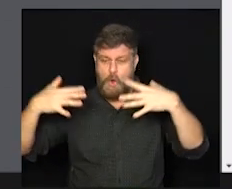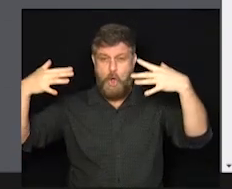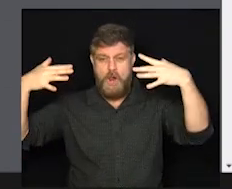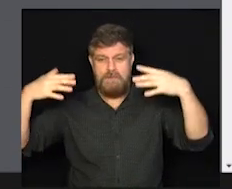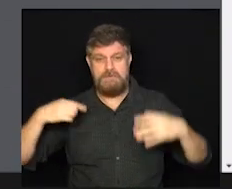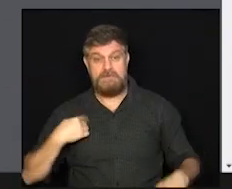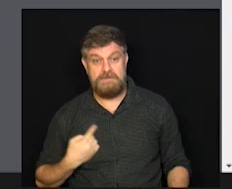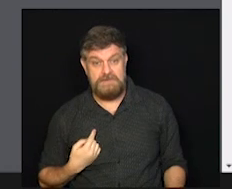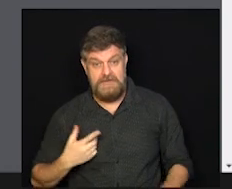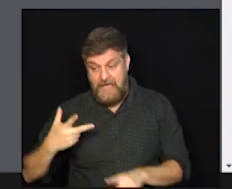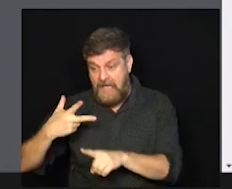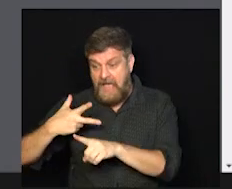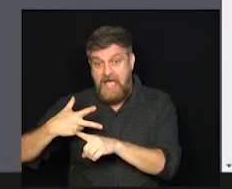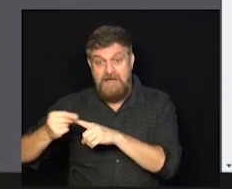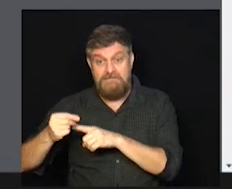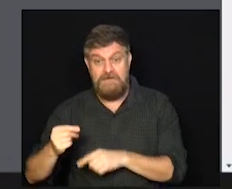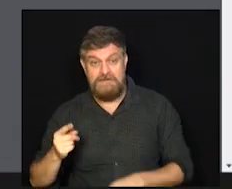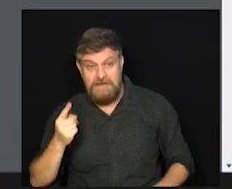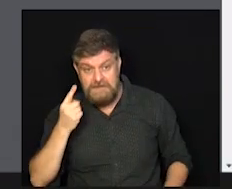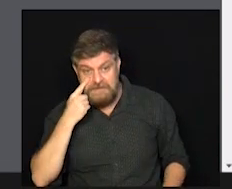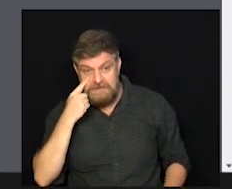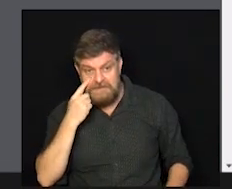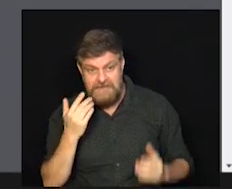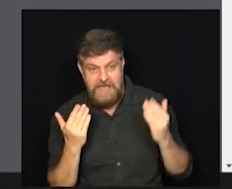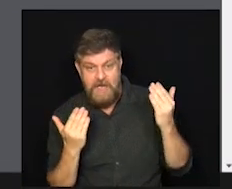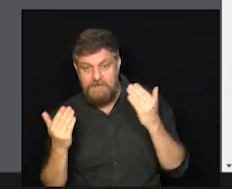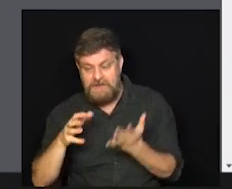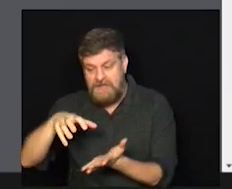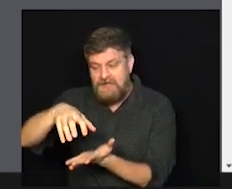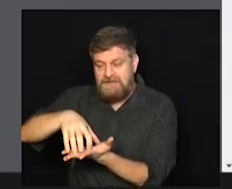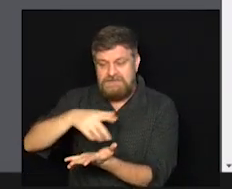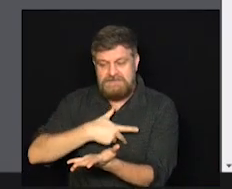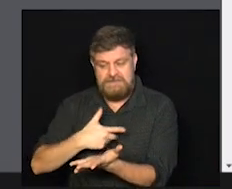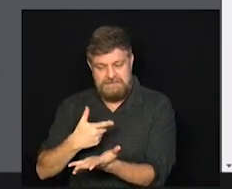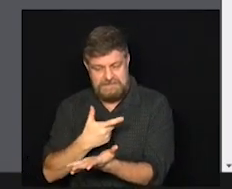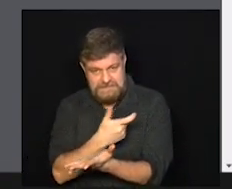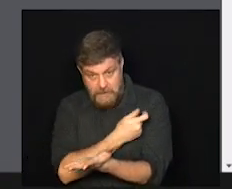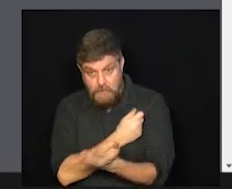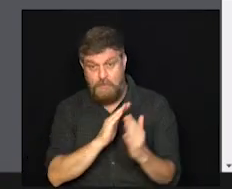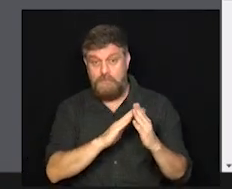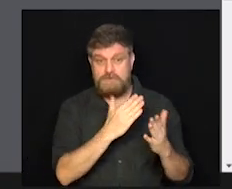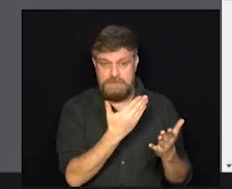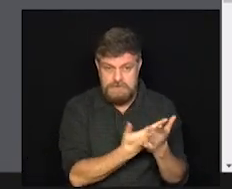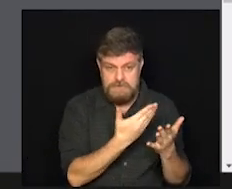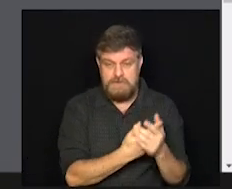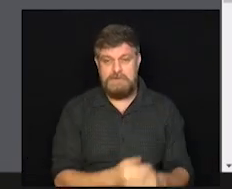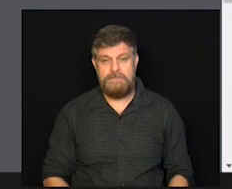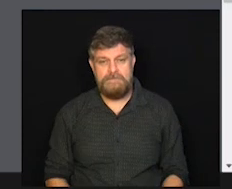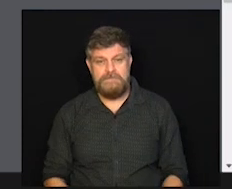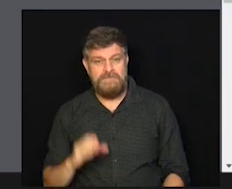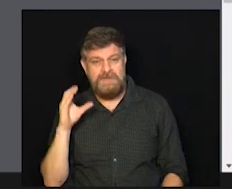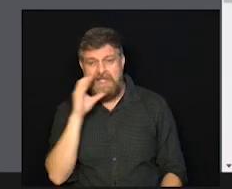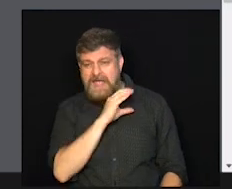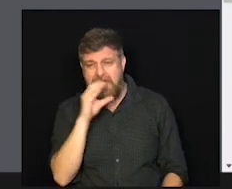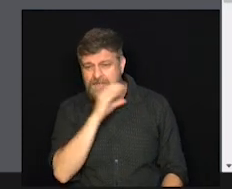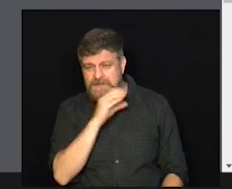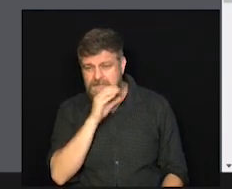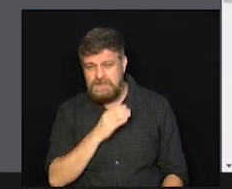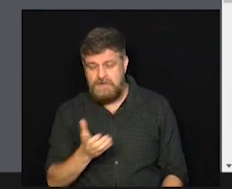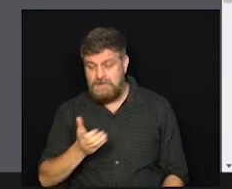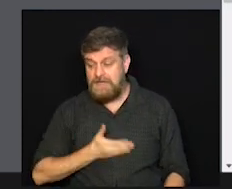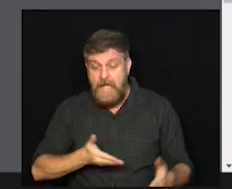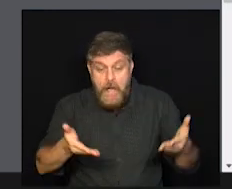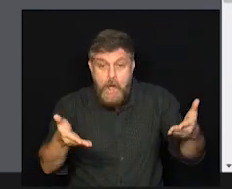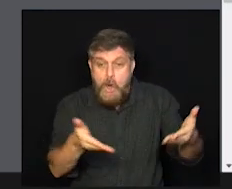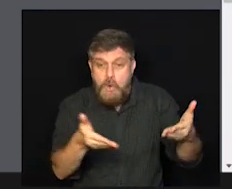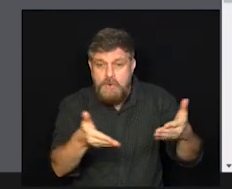conquistas populares também aqui, que nós temos como centro de saúde, escolas, como foi falado. Agora, rapidamente, eu queria dar um enfoque para a atualidade. Eu